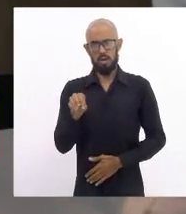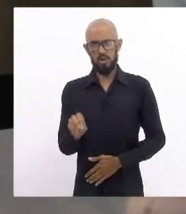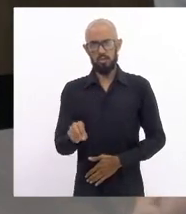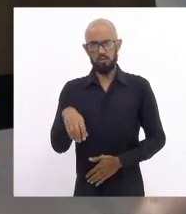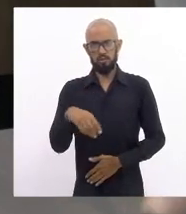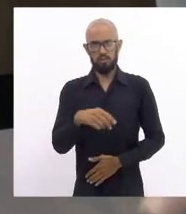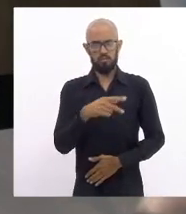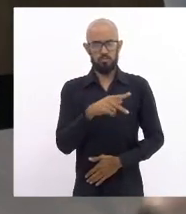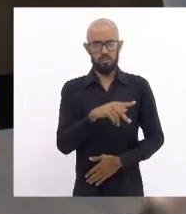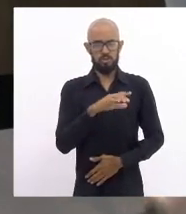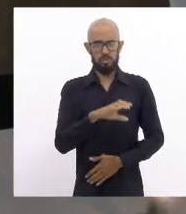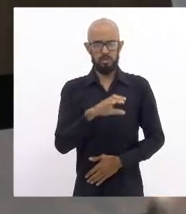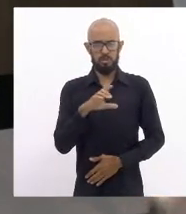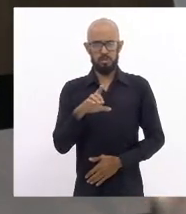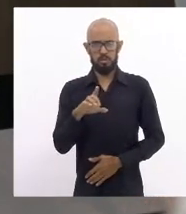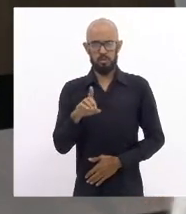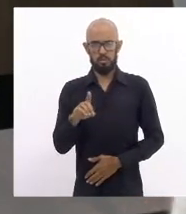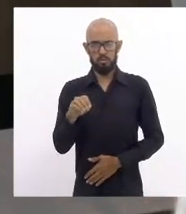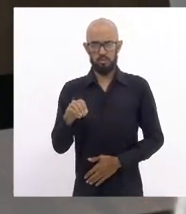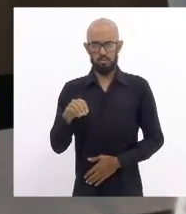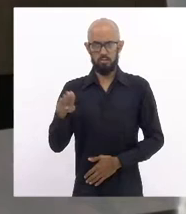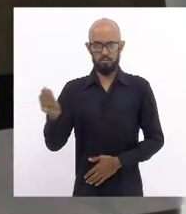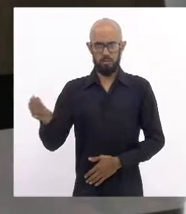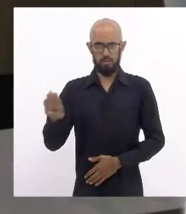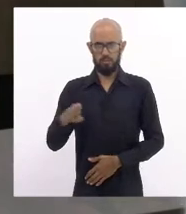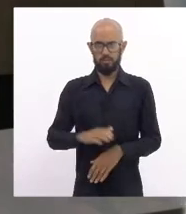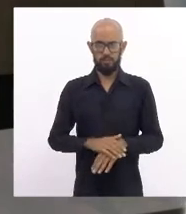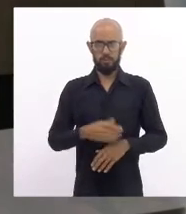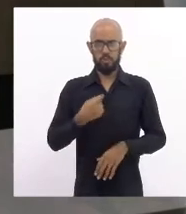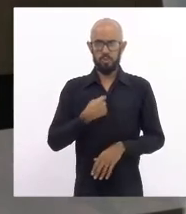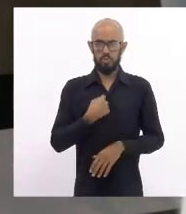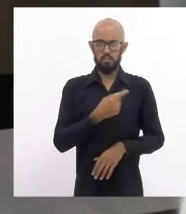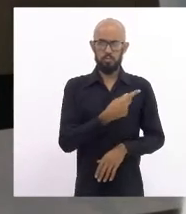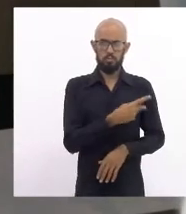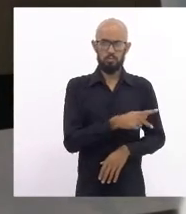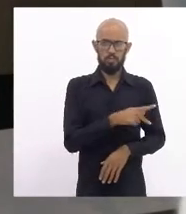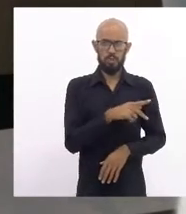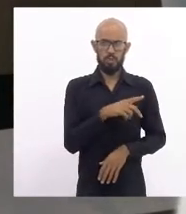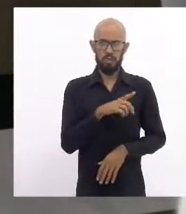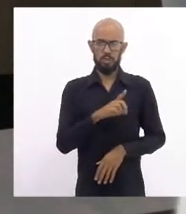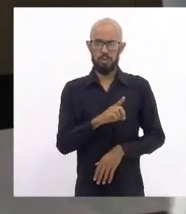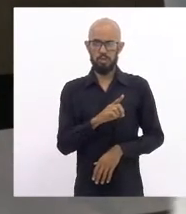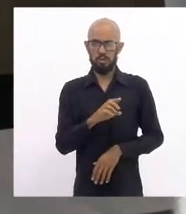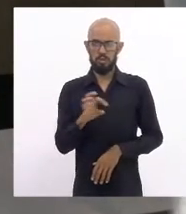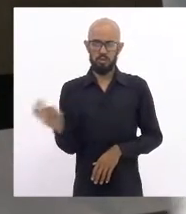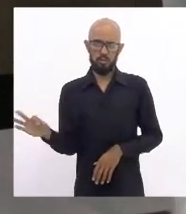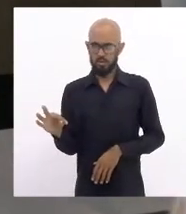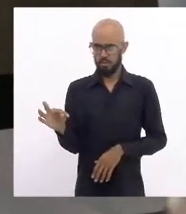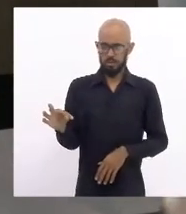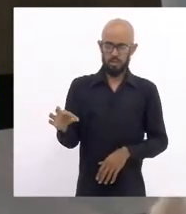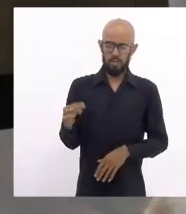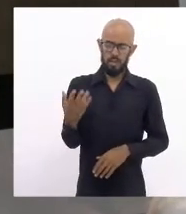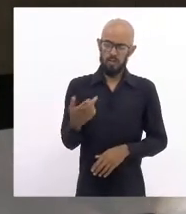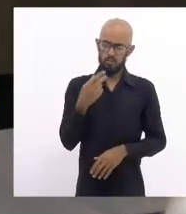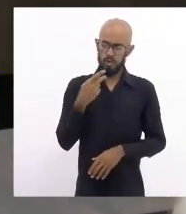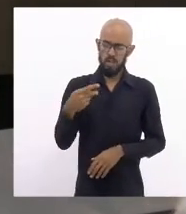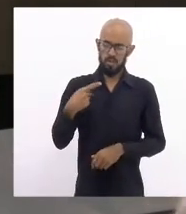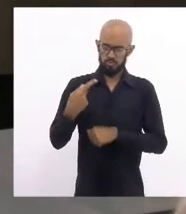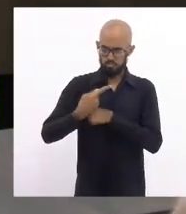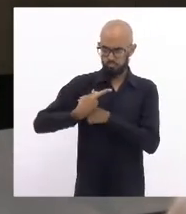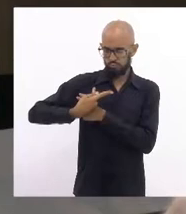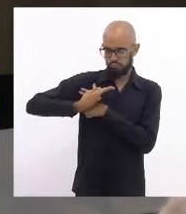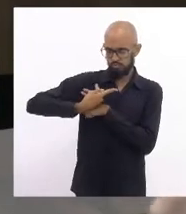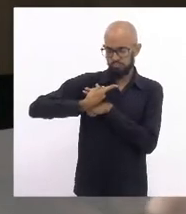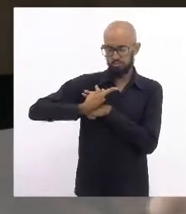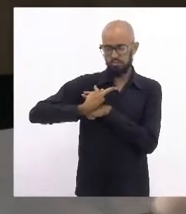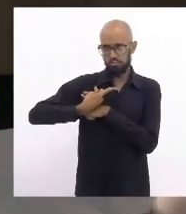e quero, enquanto militante do PDT, dizer o quanto nós fomos procurados no nosso gabinete pela